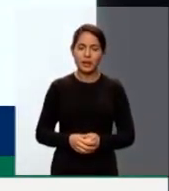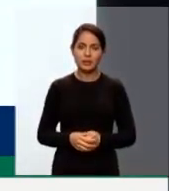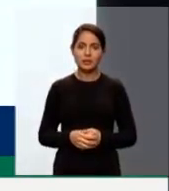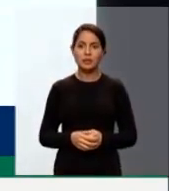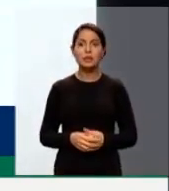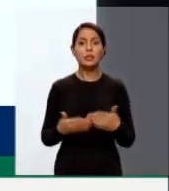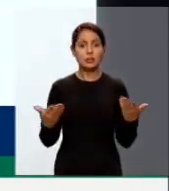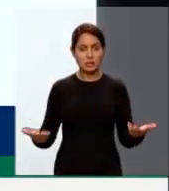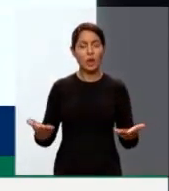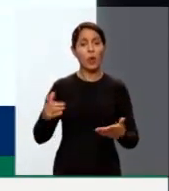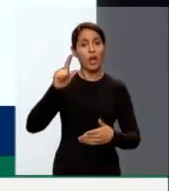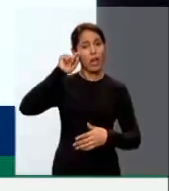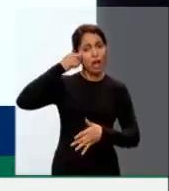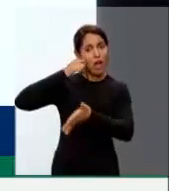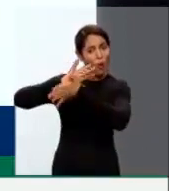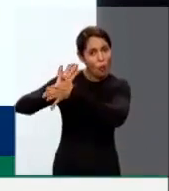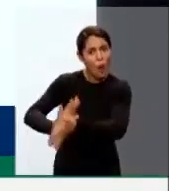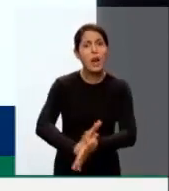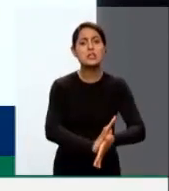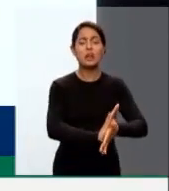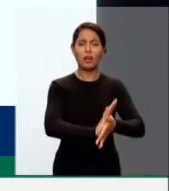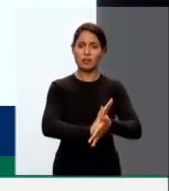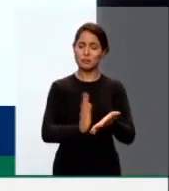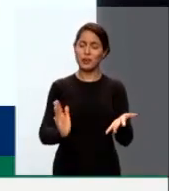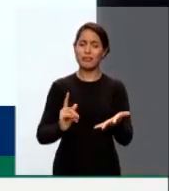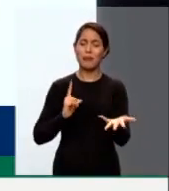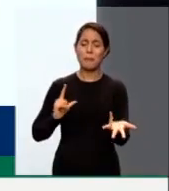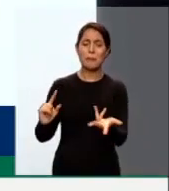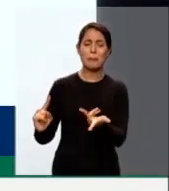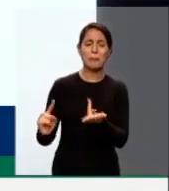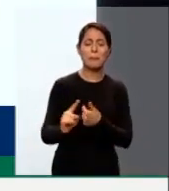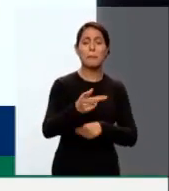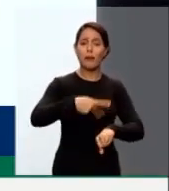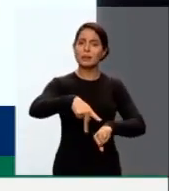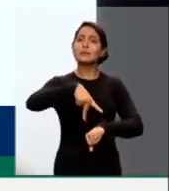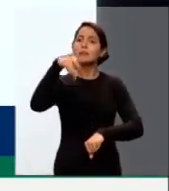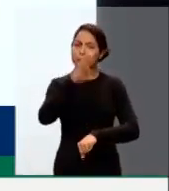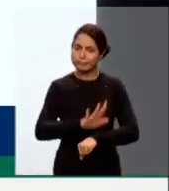estrutura todas as outras relações sociais no Brasil.